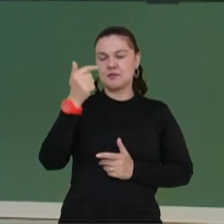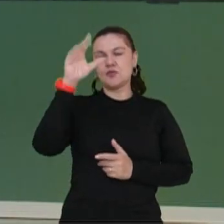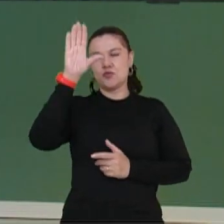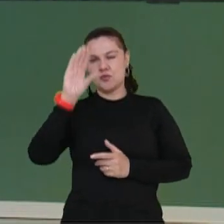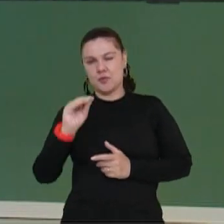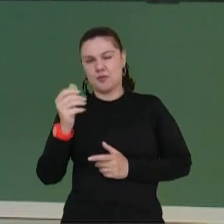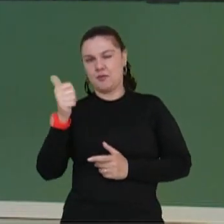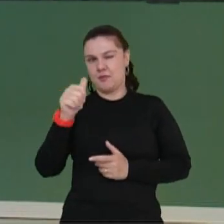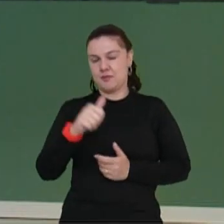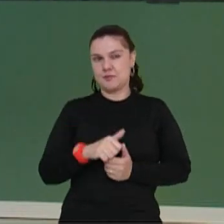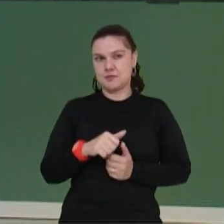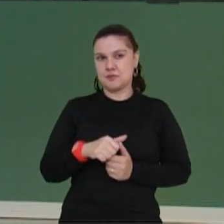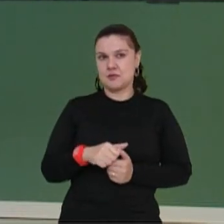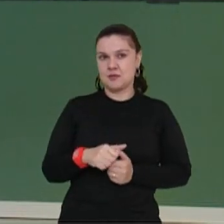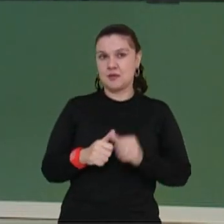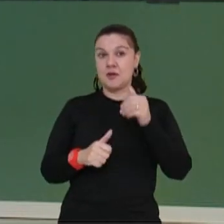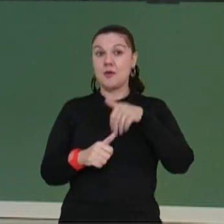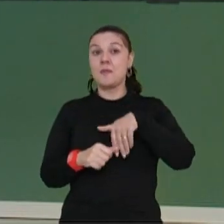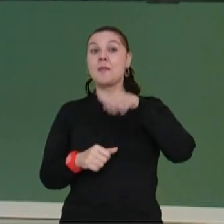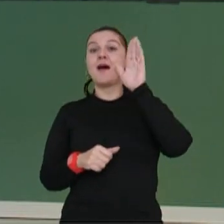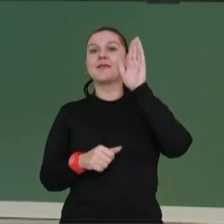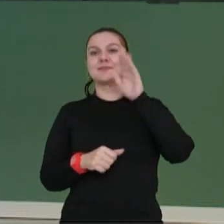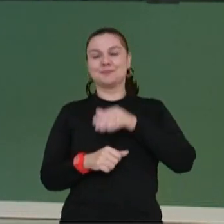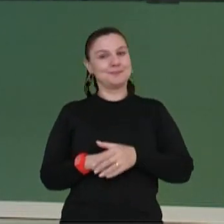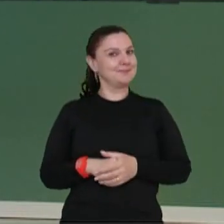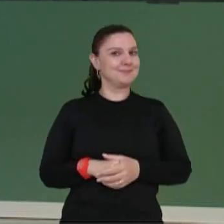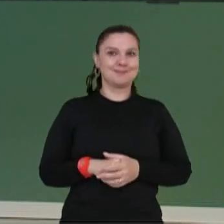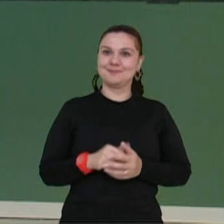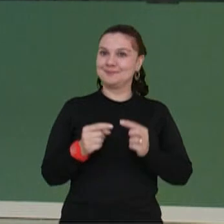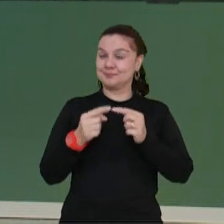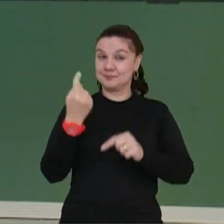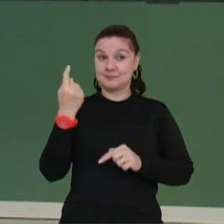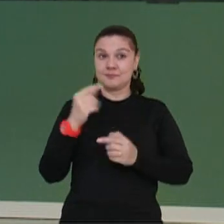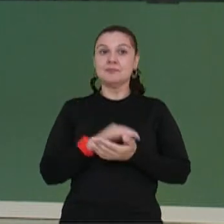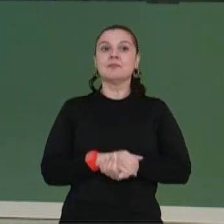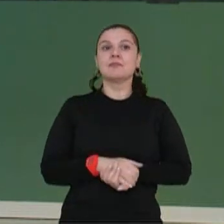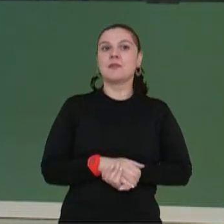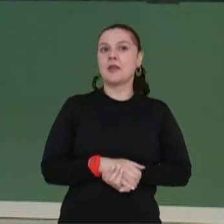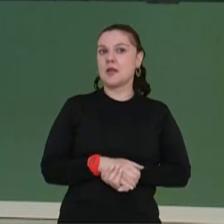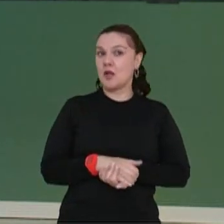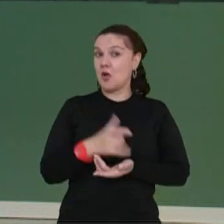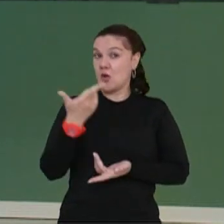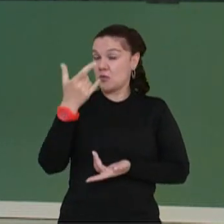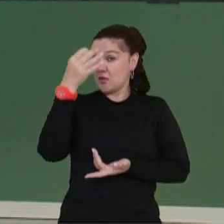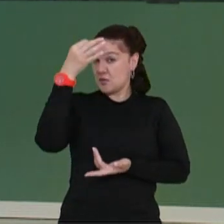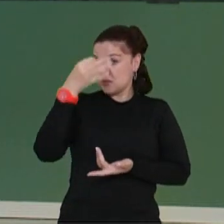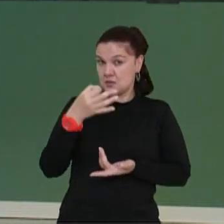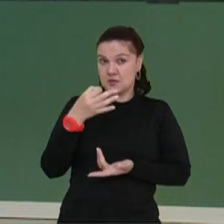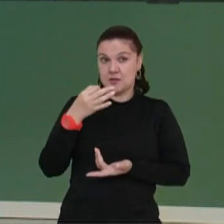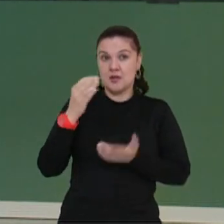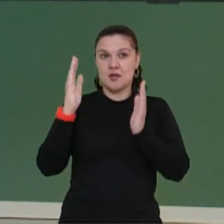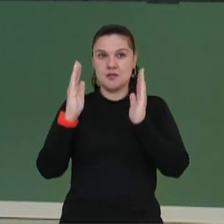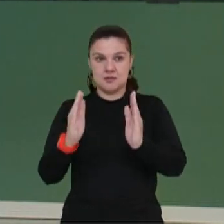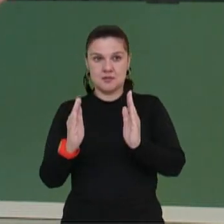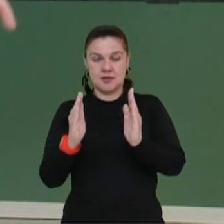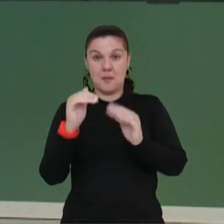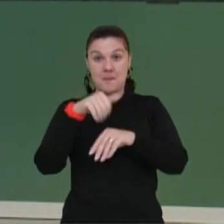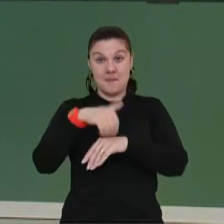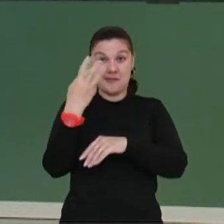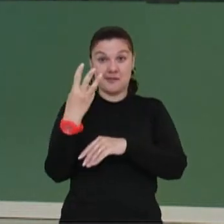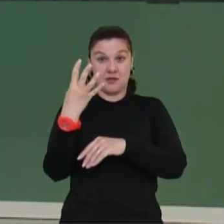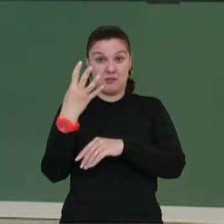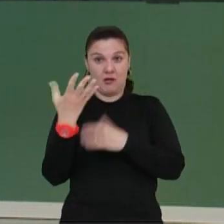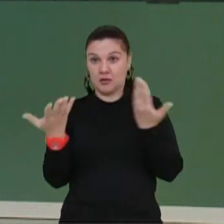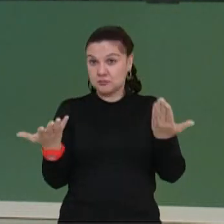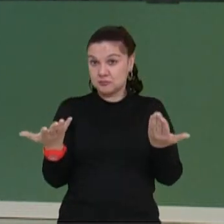11. Para cima eu tenho o quê? Eu tenho bem mais. Outra coisa, eu não tenho certeza se os 7 que estão aqui têm mais de 34 pedras.